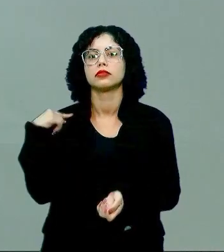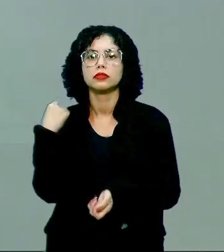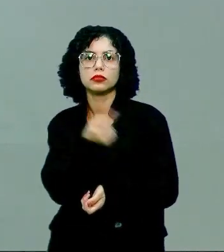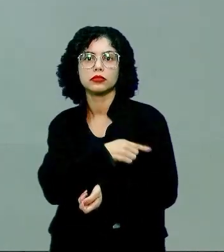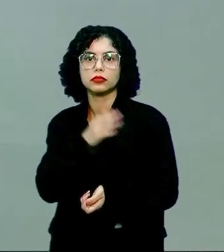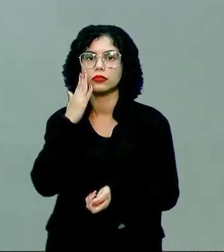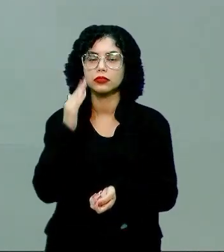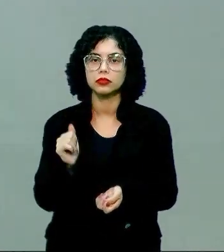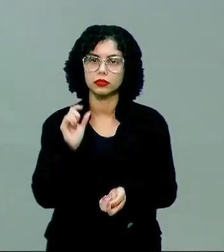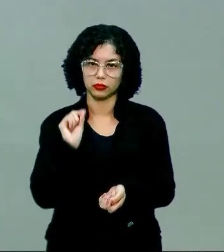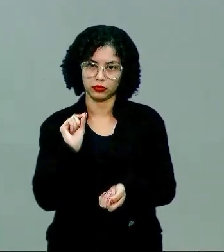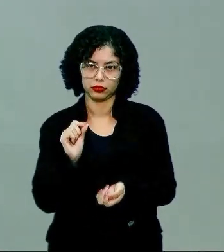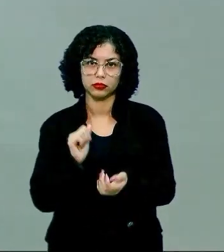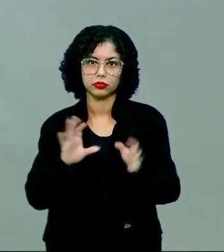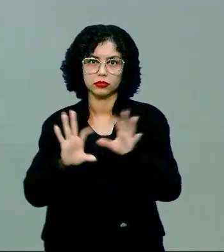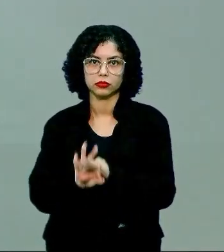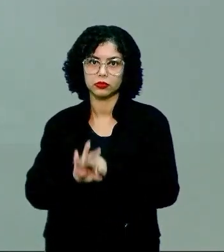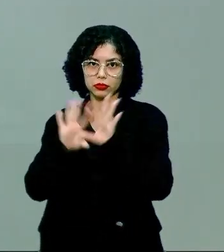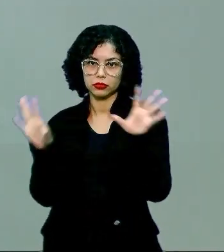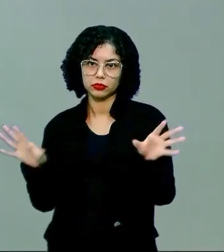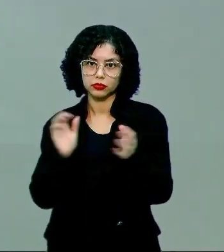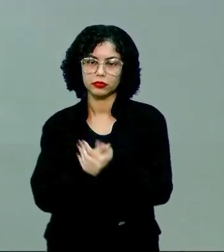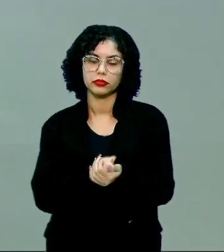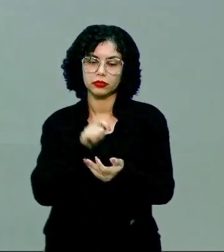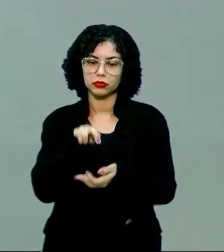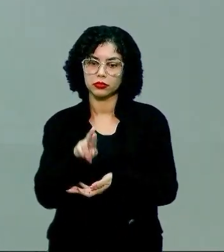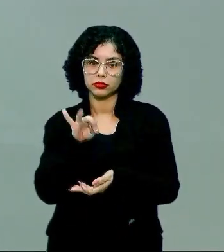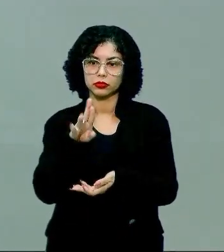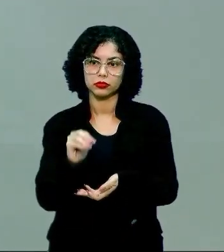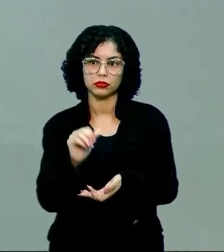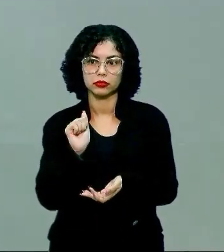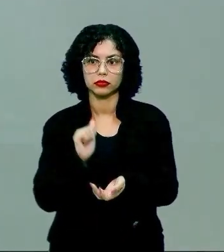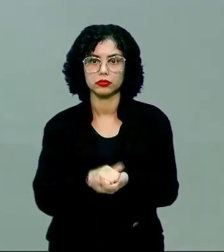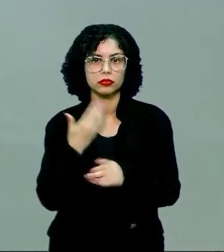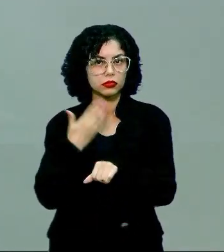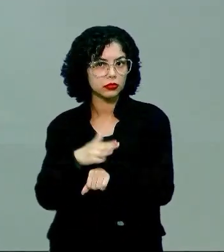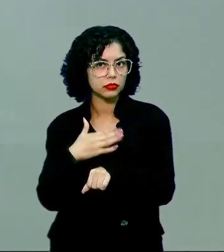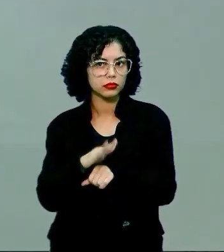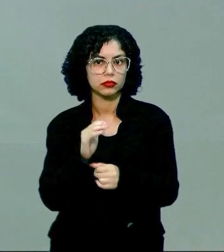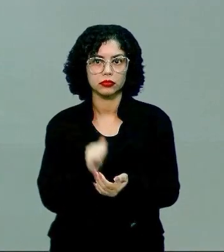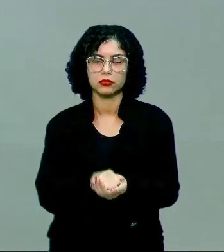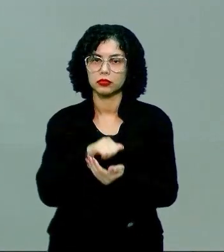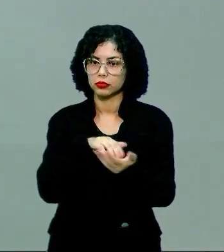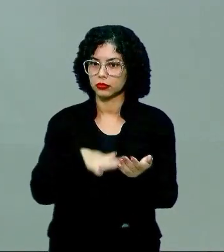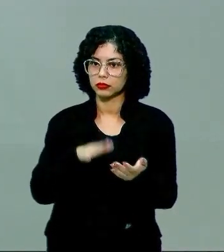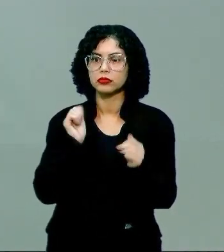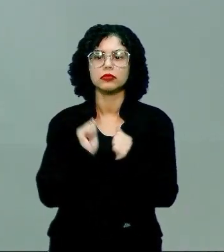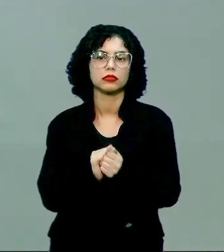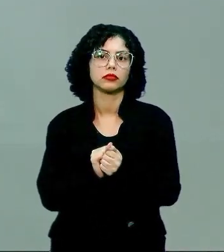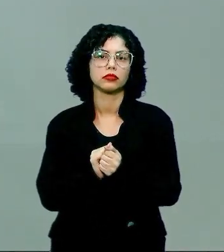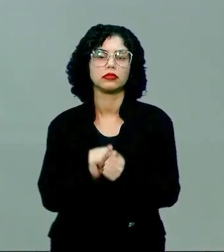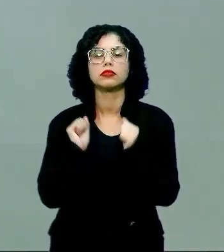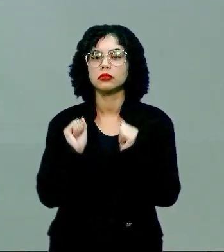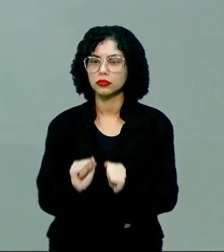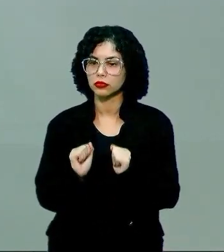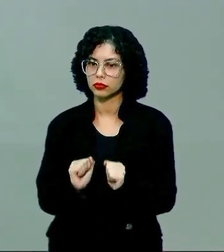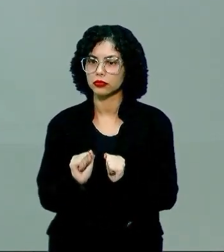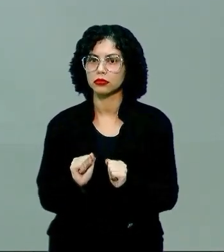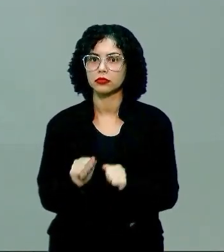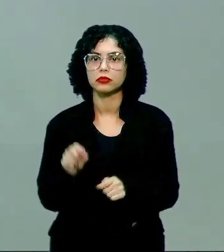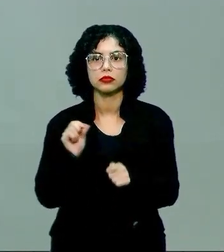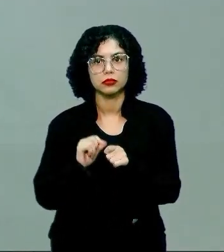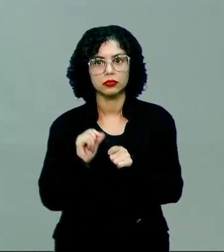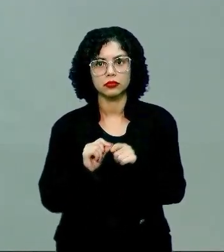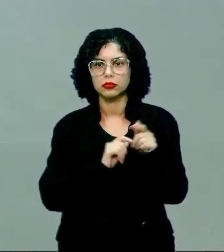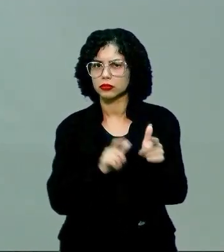a gente sabendo que de forma livre de forma autônoma eu posso praticar determinada atividade eu vou poder